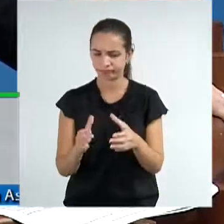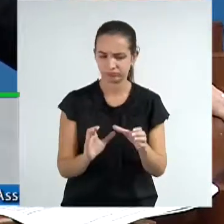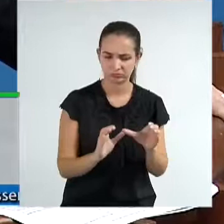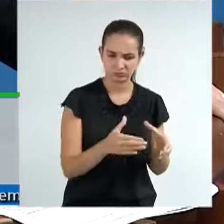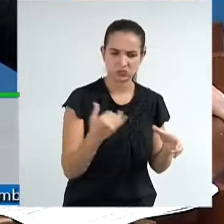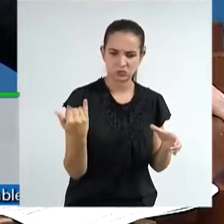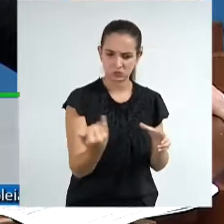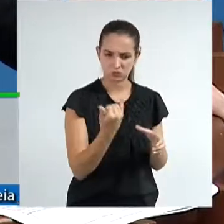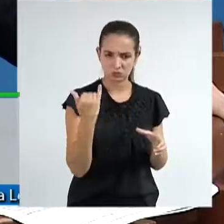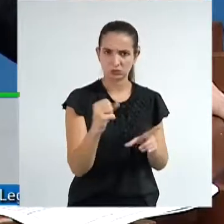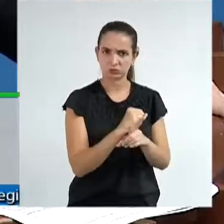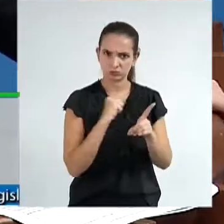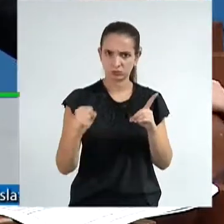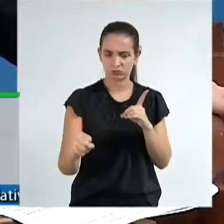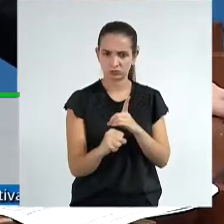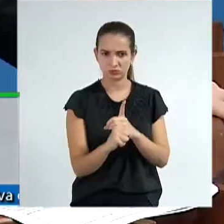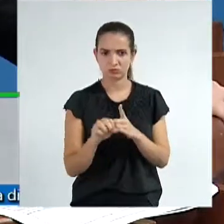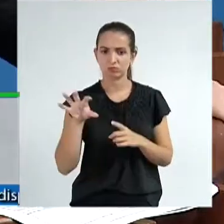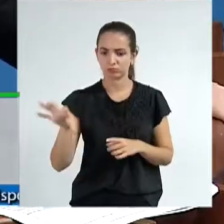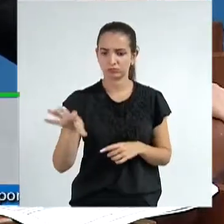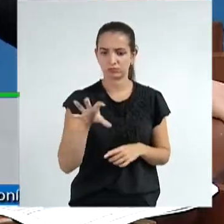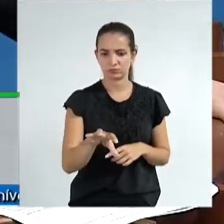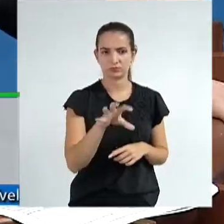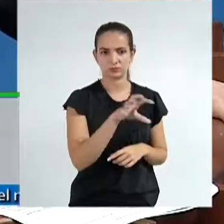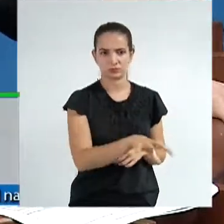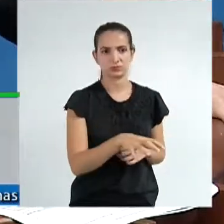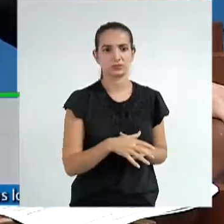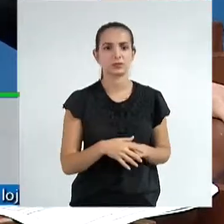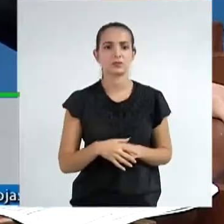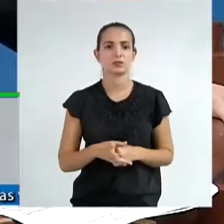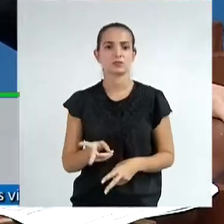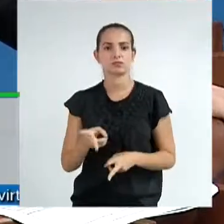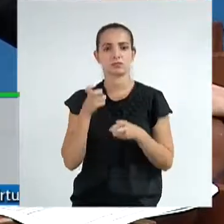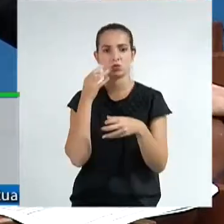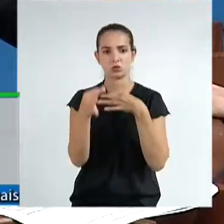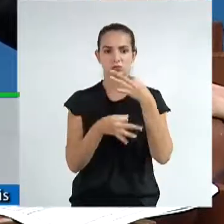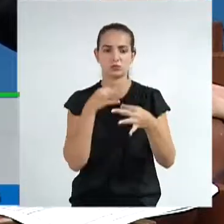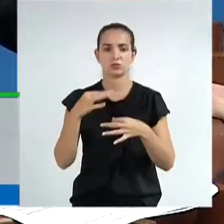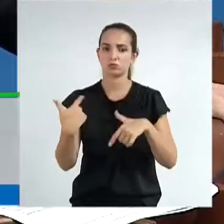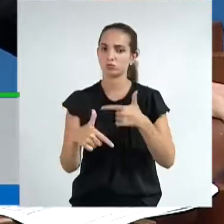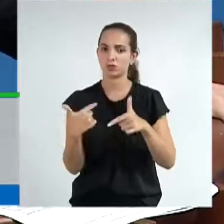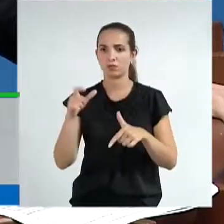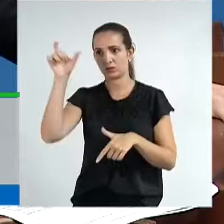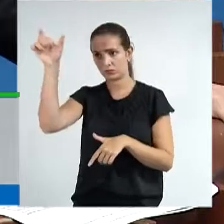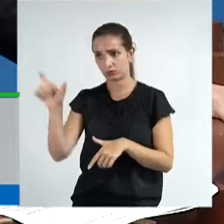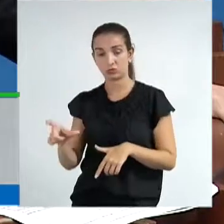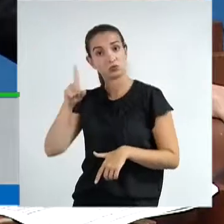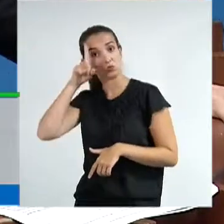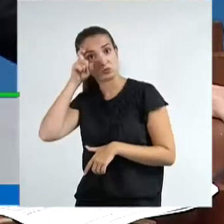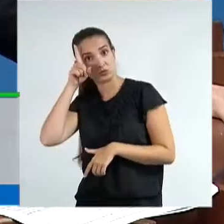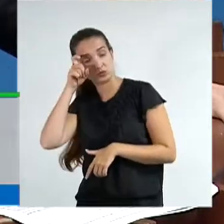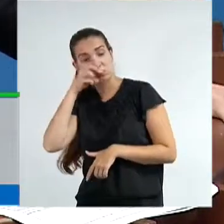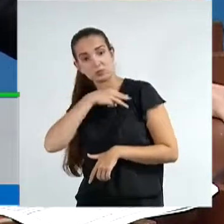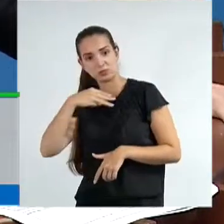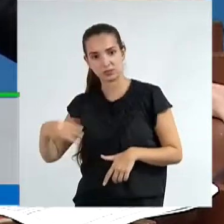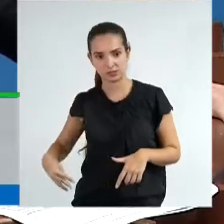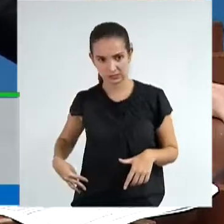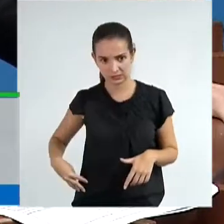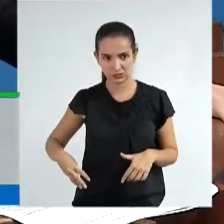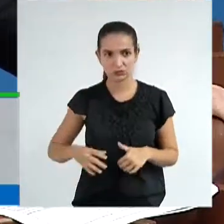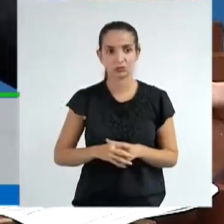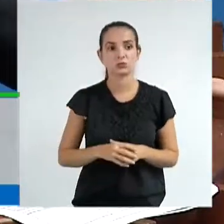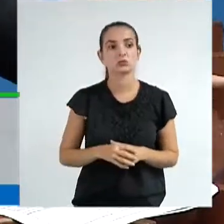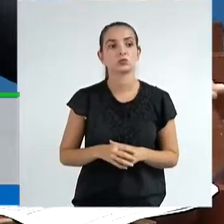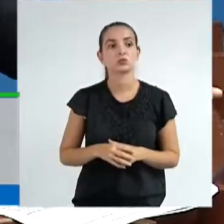sociedade que consideram que a atuação do ministro Sérgio Moro, quando